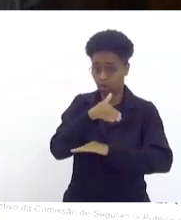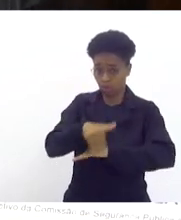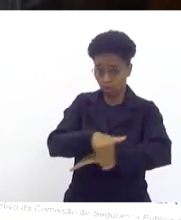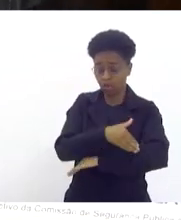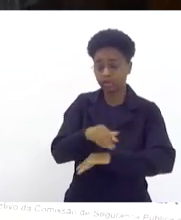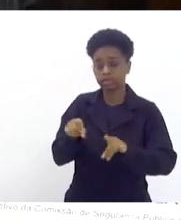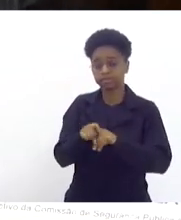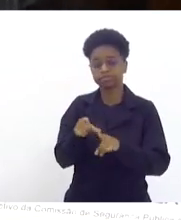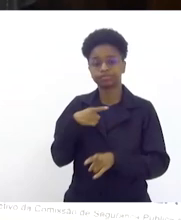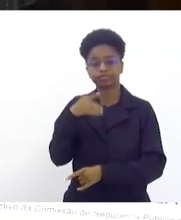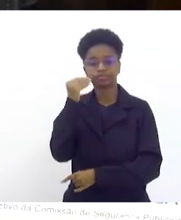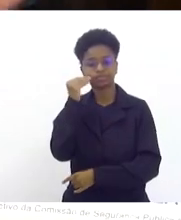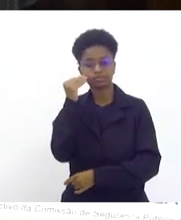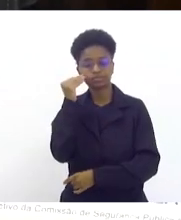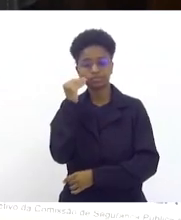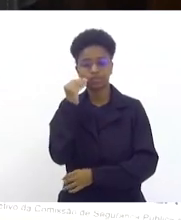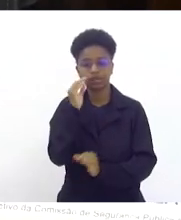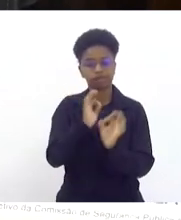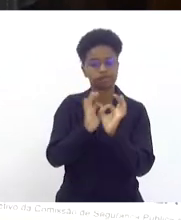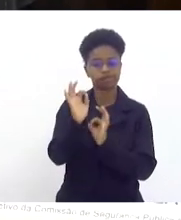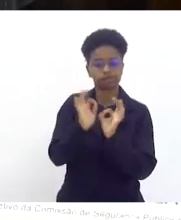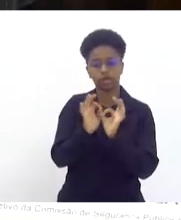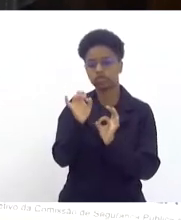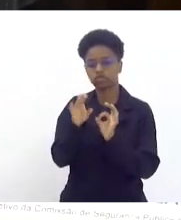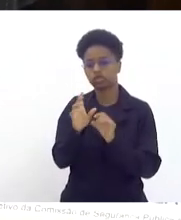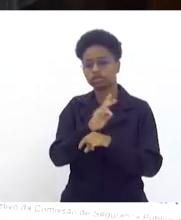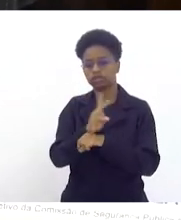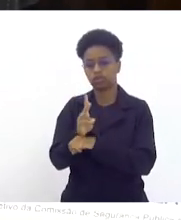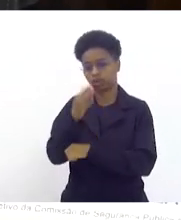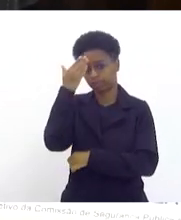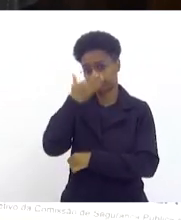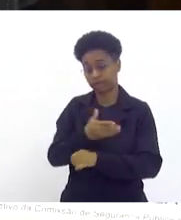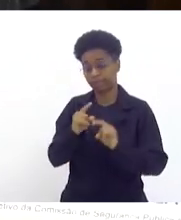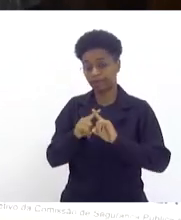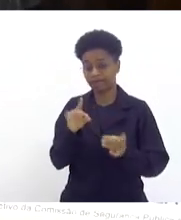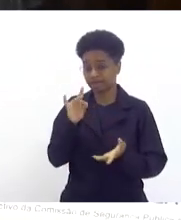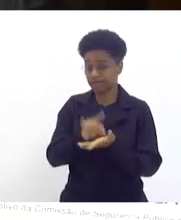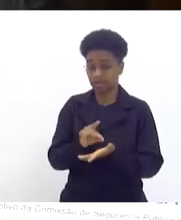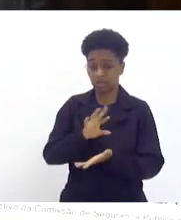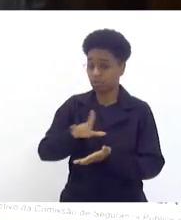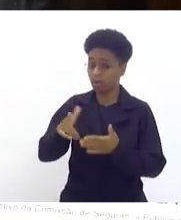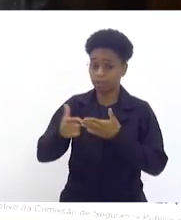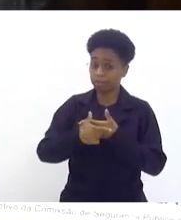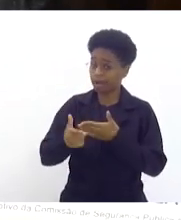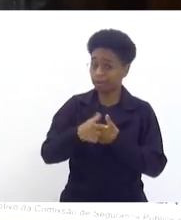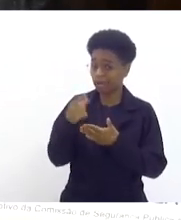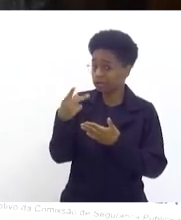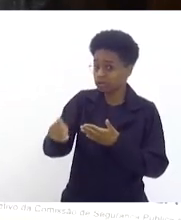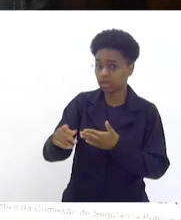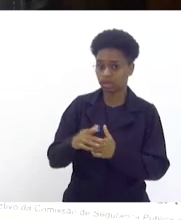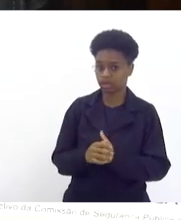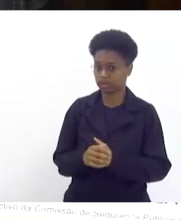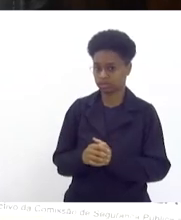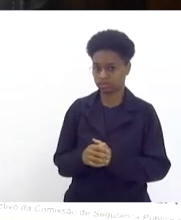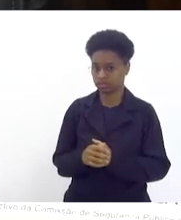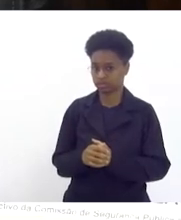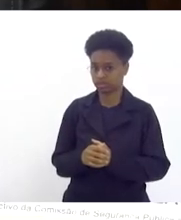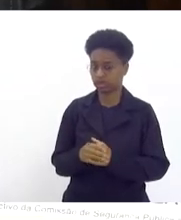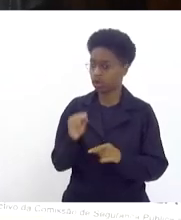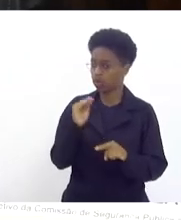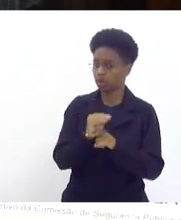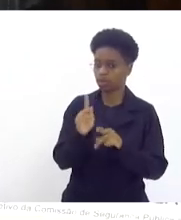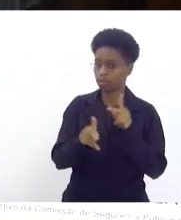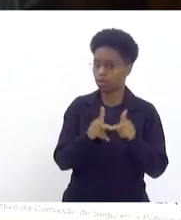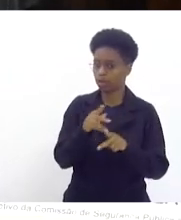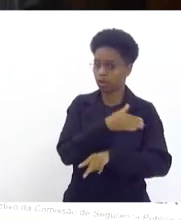uma tentativa de arremedo por parte da segurança presente quando na verdade não é o papel originário do segurança presente cuidar de